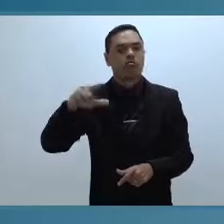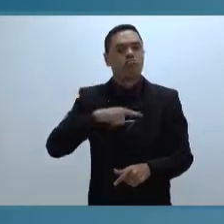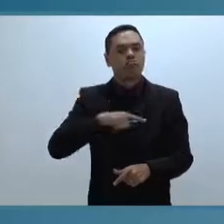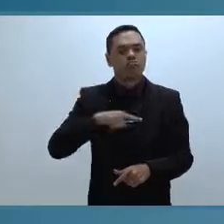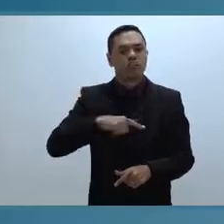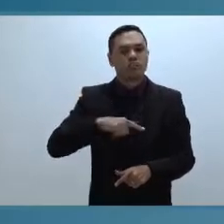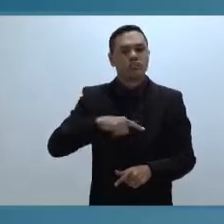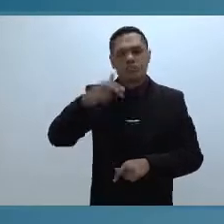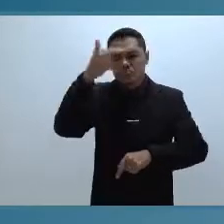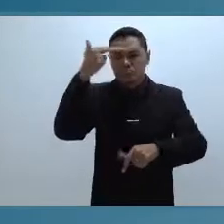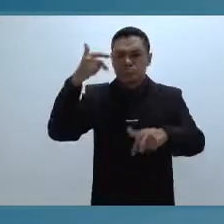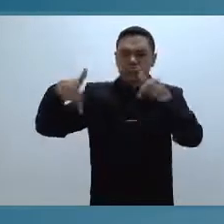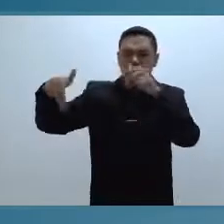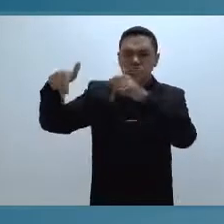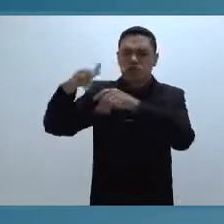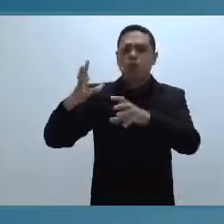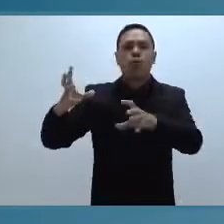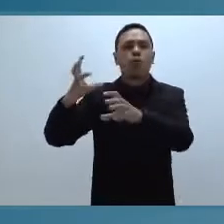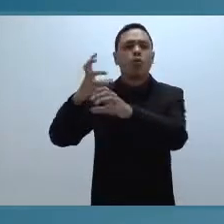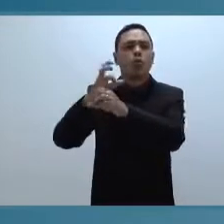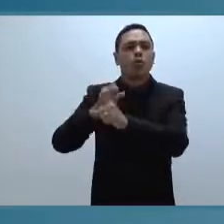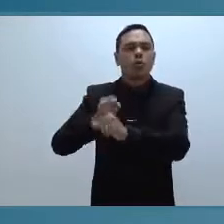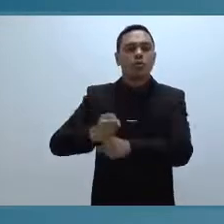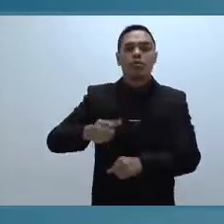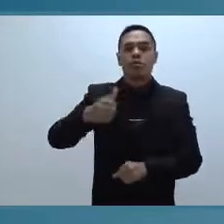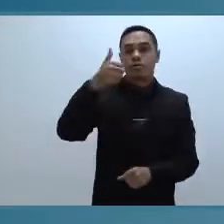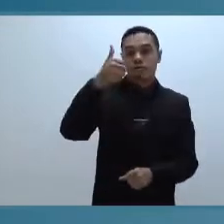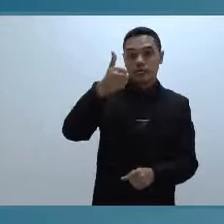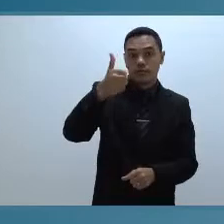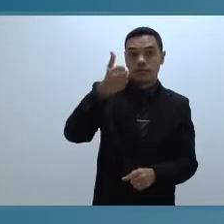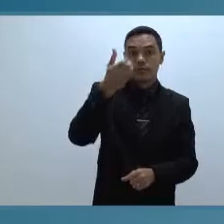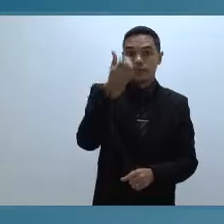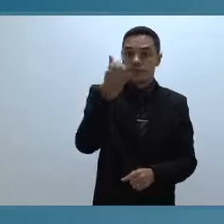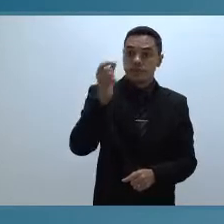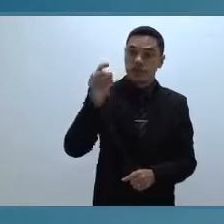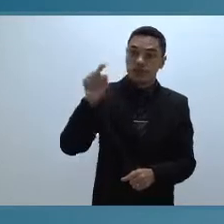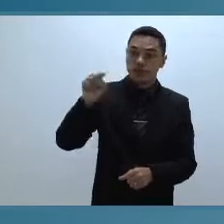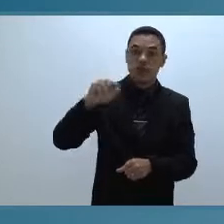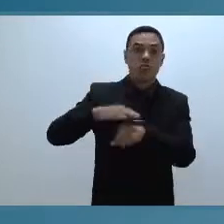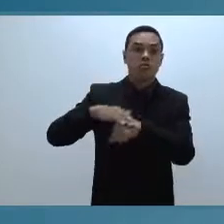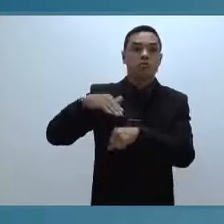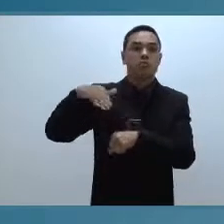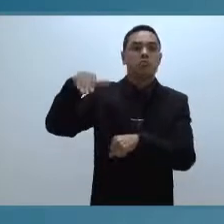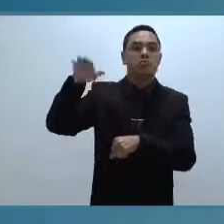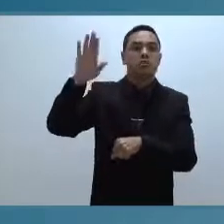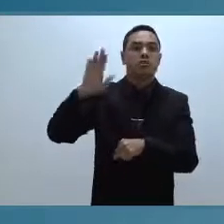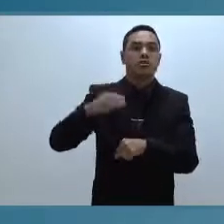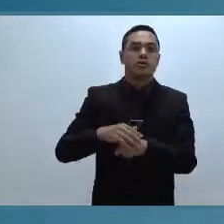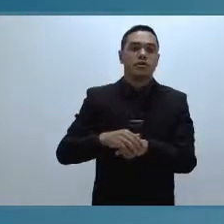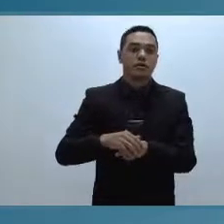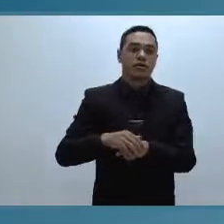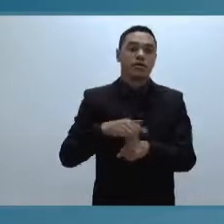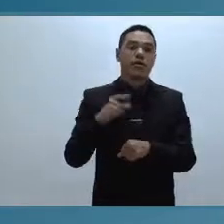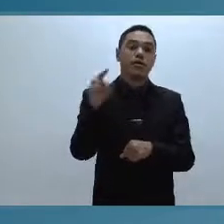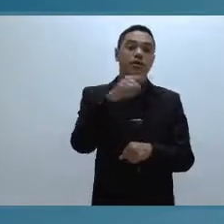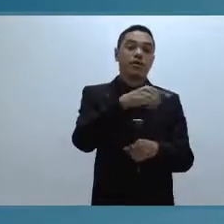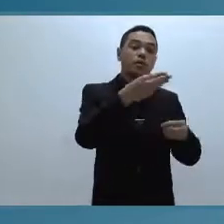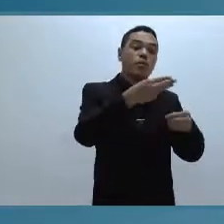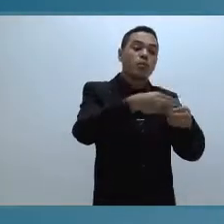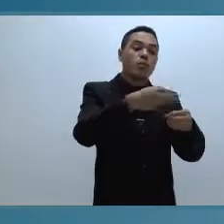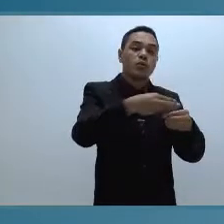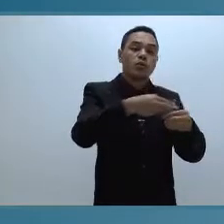16.421 habitantes, estimativa do IBGE, e o município de Altamira possui cerca de